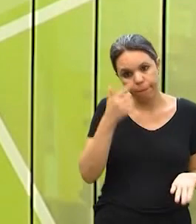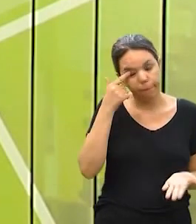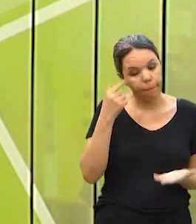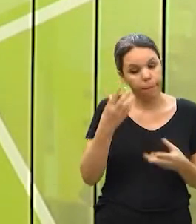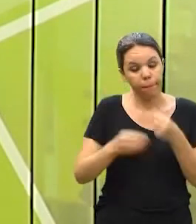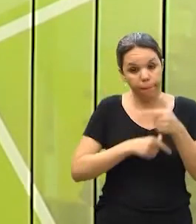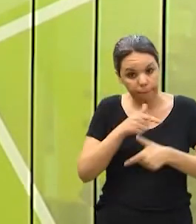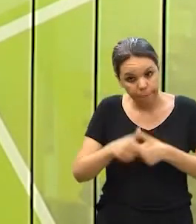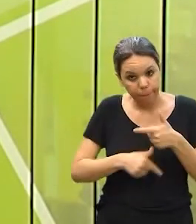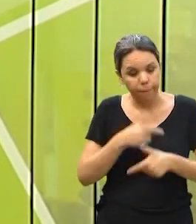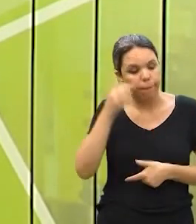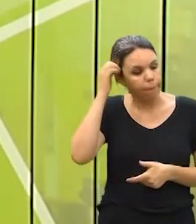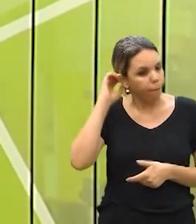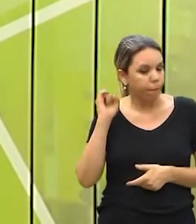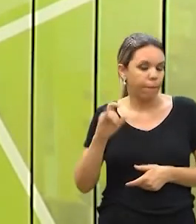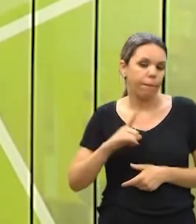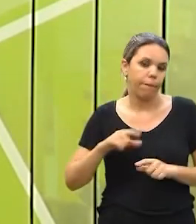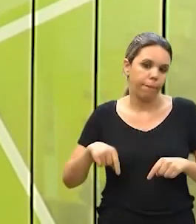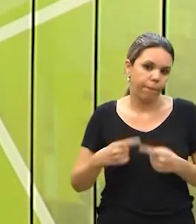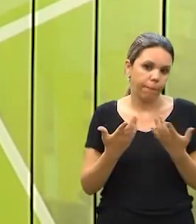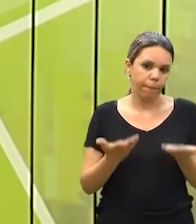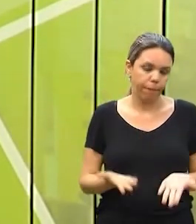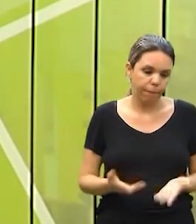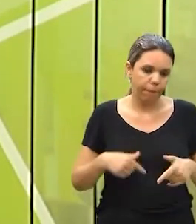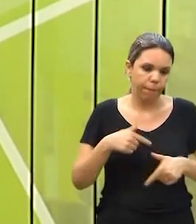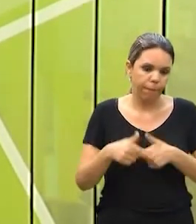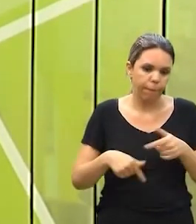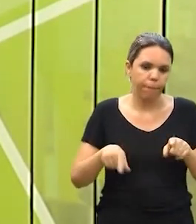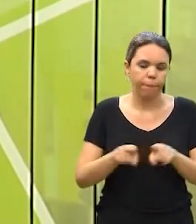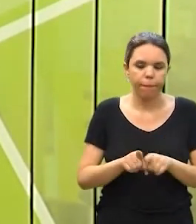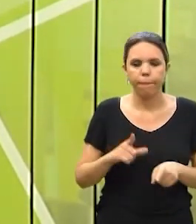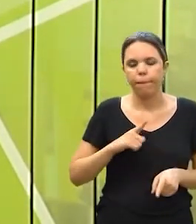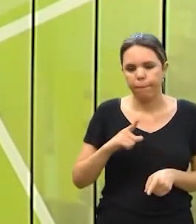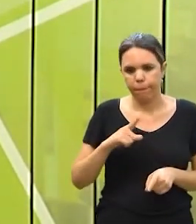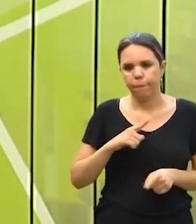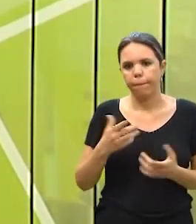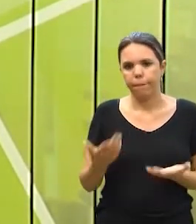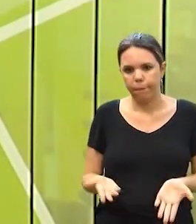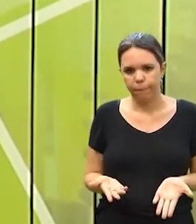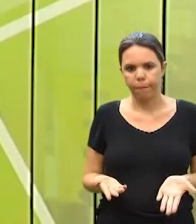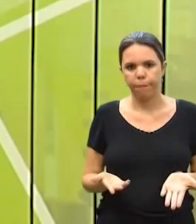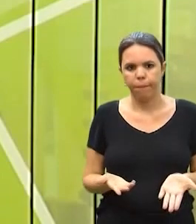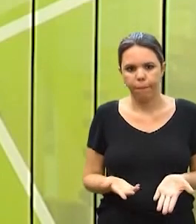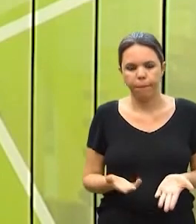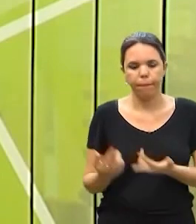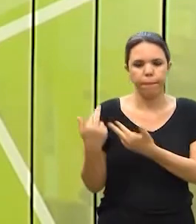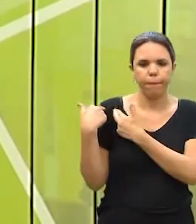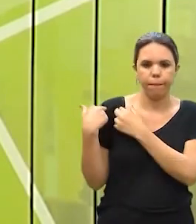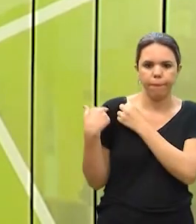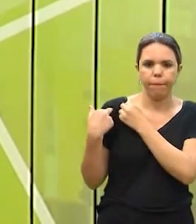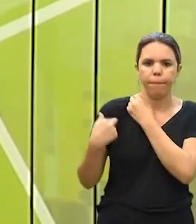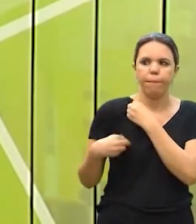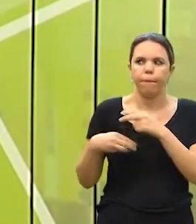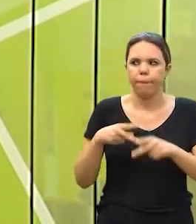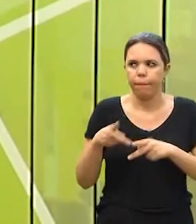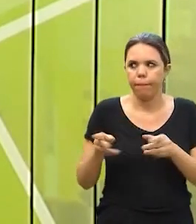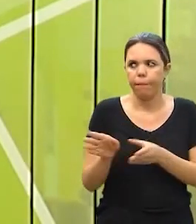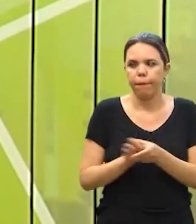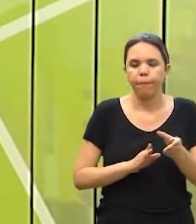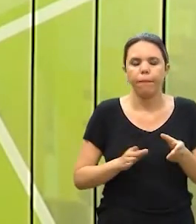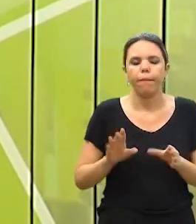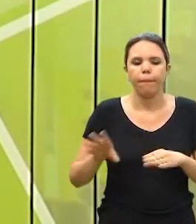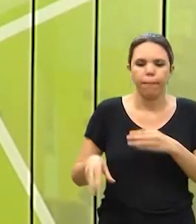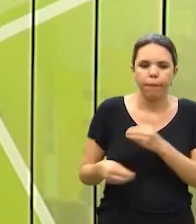muito trabalho. E se existe desafio e existe muito trabalho, também existe essa questão da responsabilidade dos membros do Conselho de